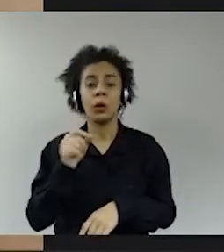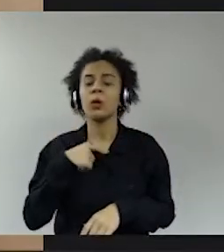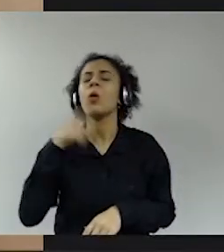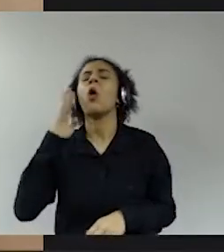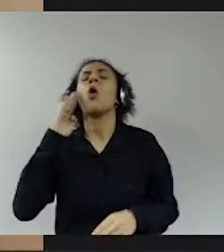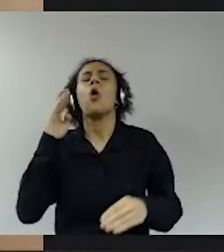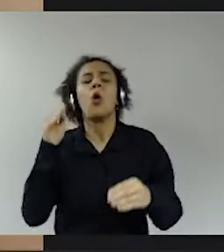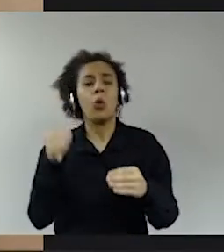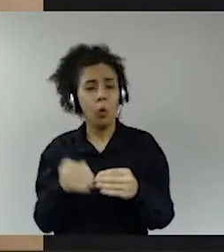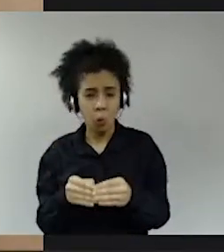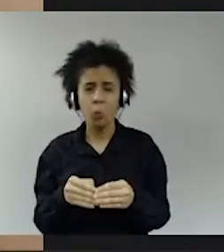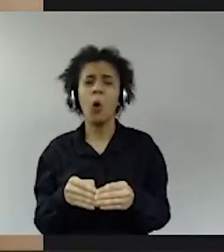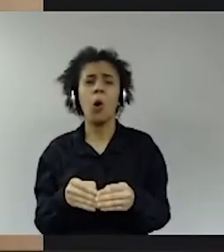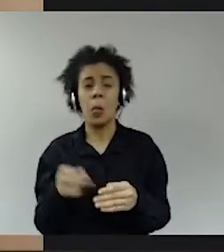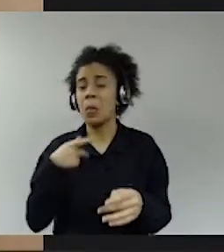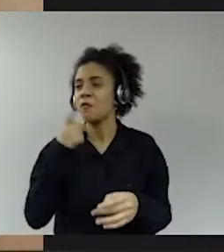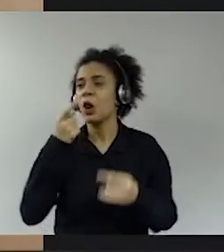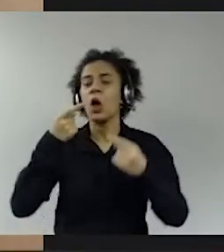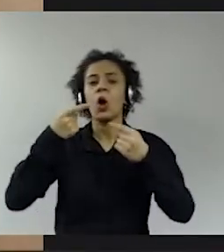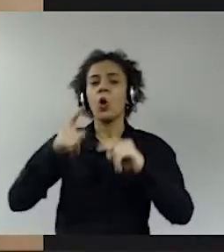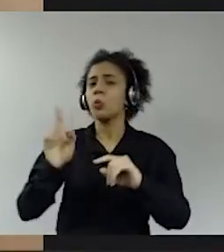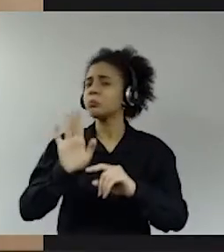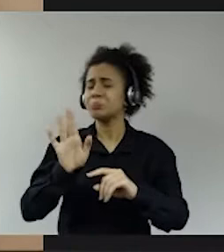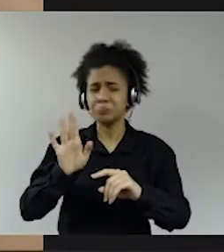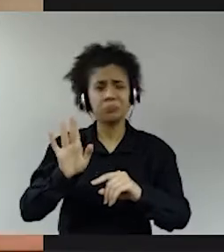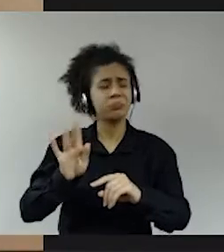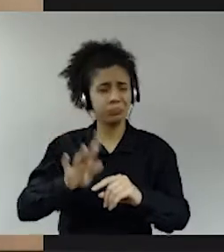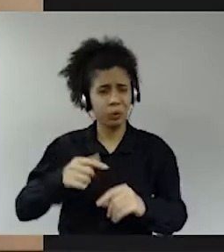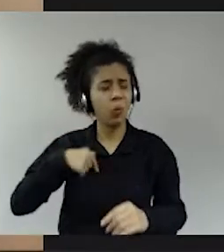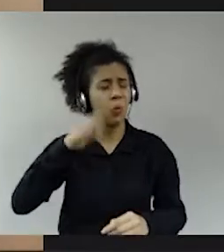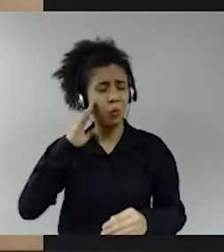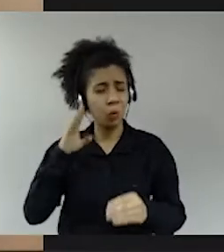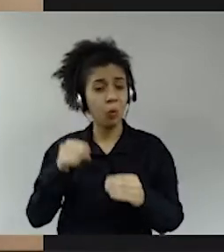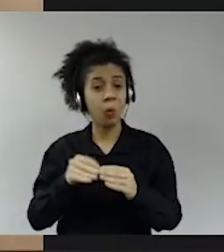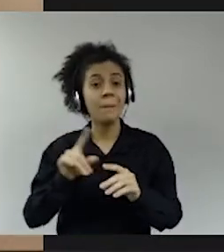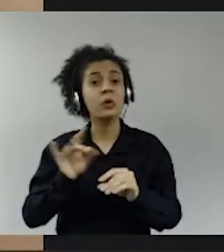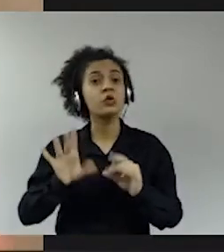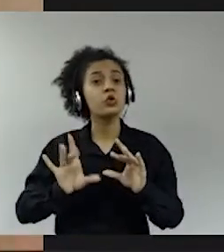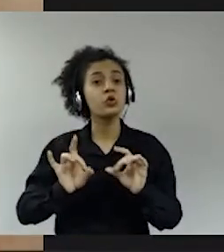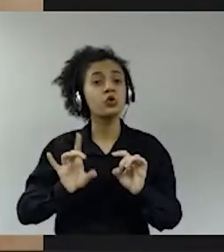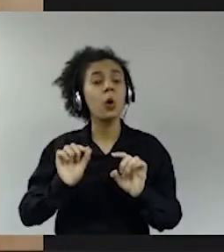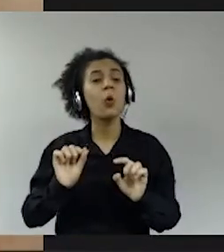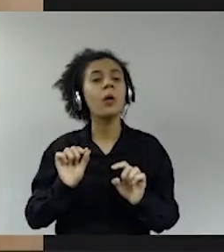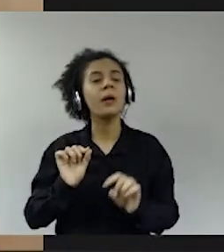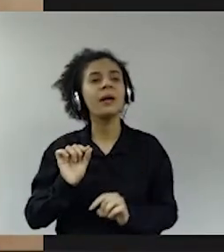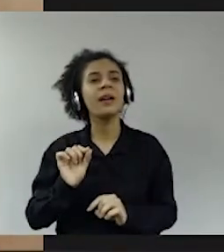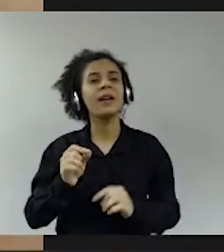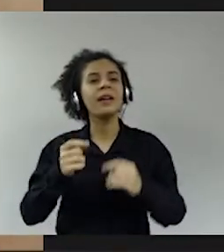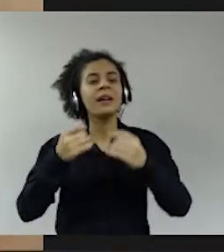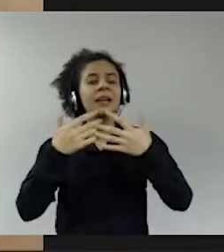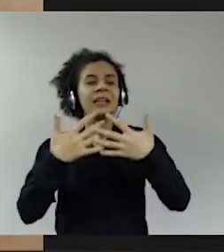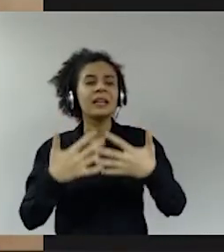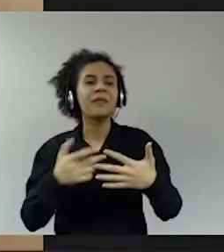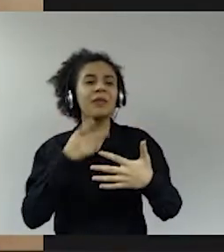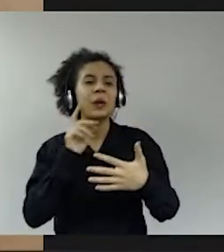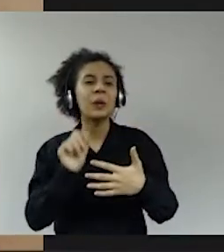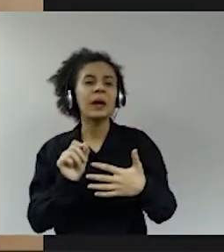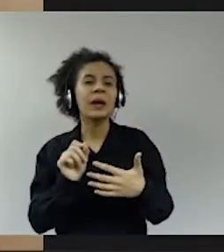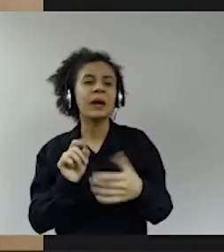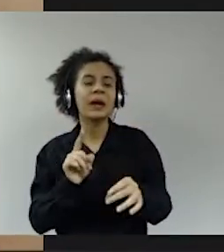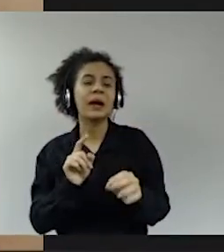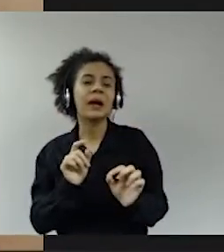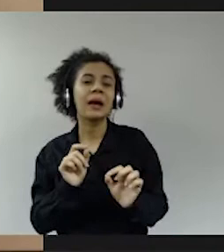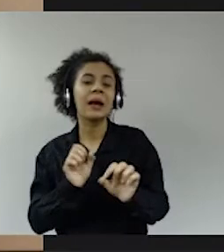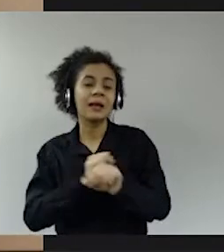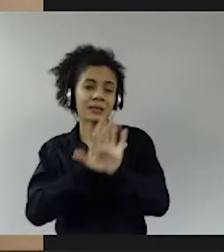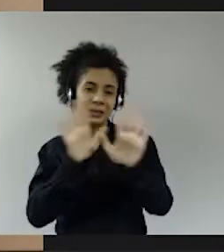concordo ipsiliteri, não venho contraditar absolutamente nada, mas, de alguma forma, veio confortar em algum momento, no sentido